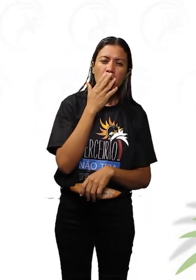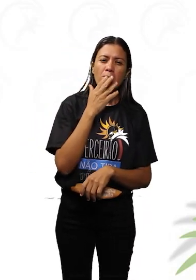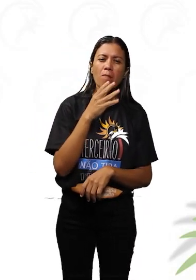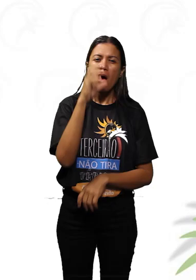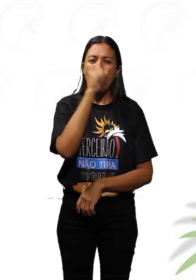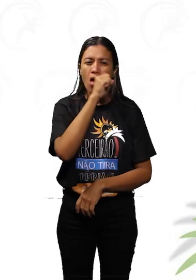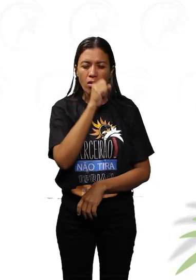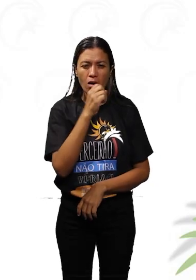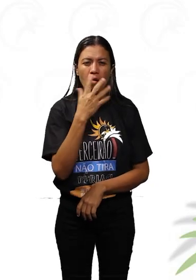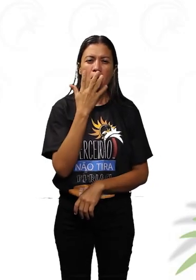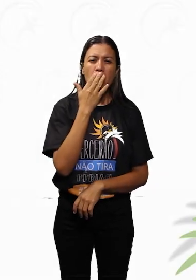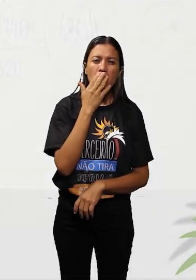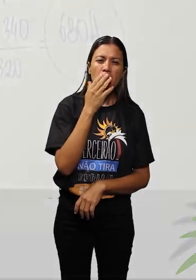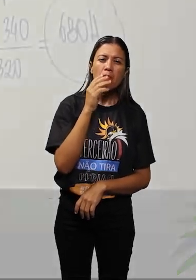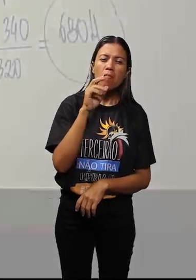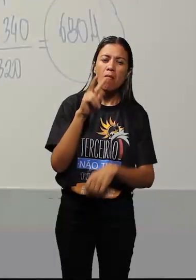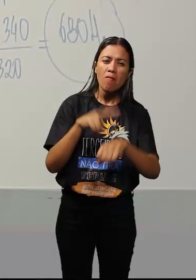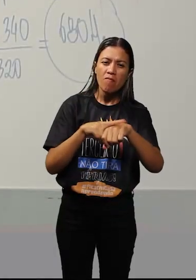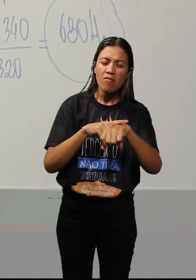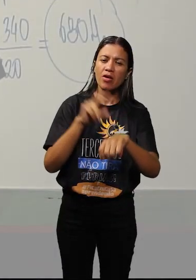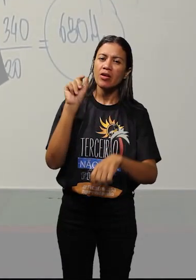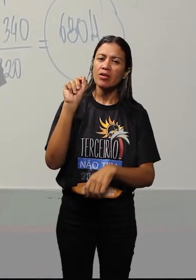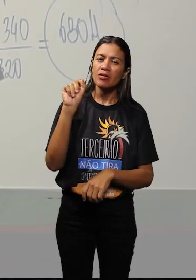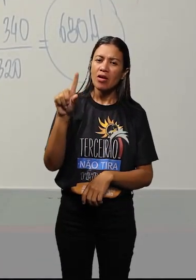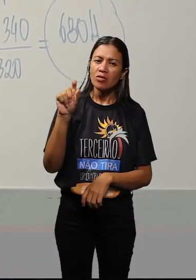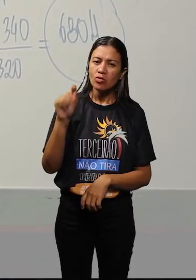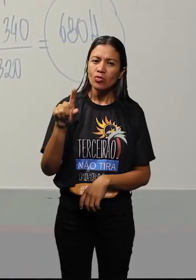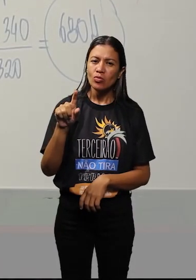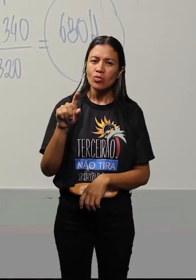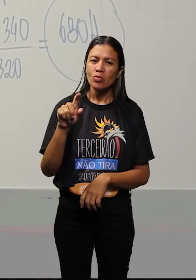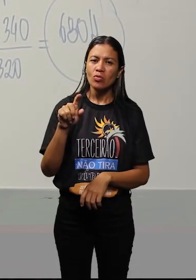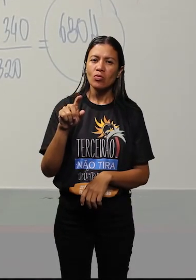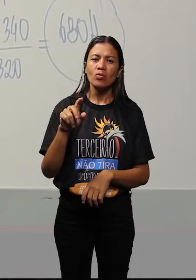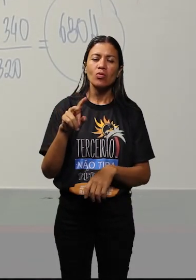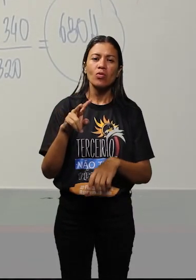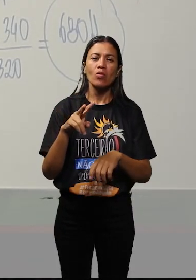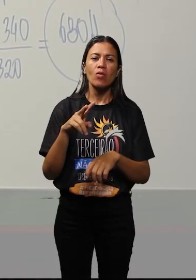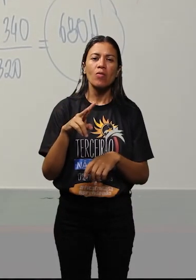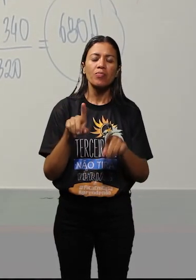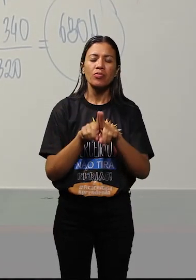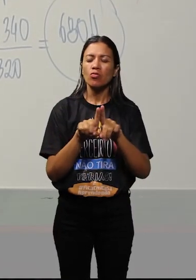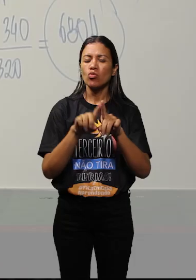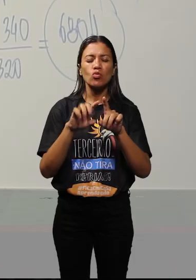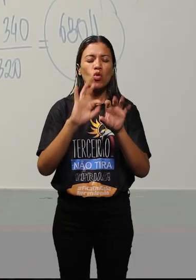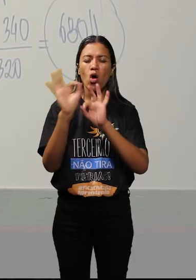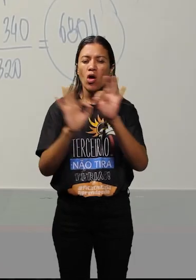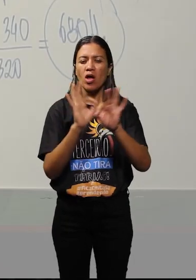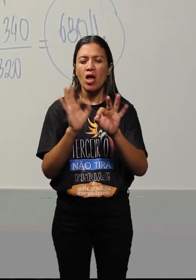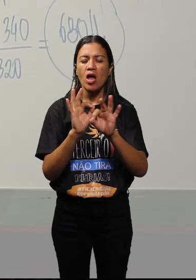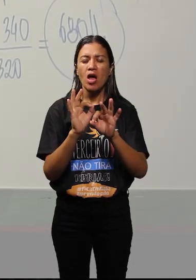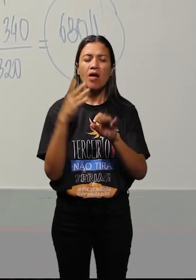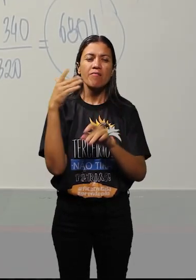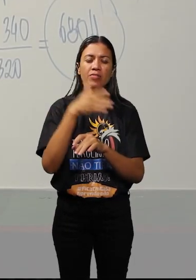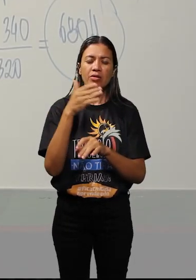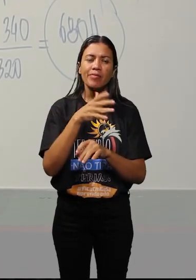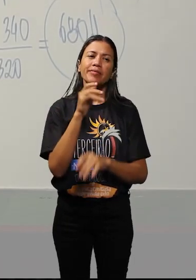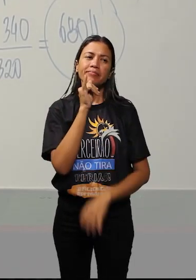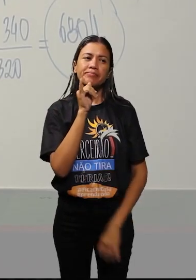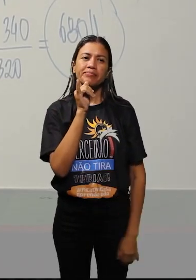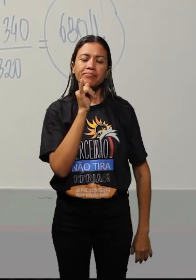amarelo, verde, azul, anil e o violeta. Dessa ordem que eu estou falando para vocês é uma ordem de frequência, certo? Então, por exemplo,